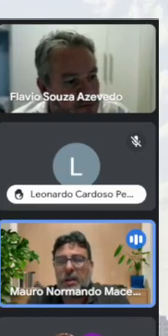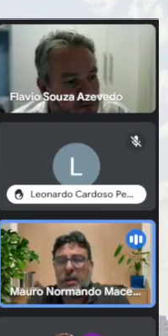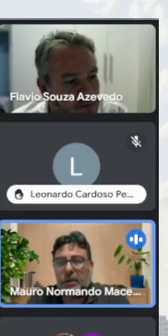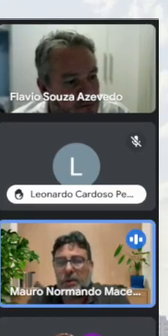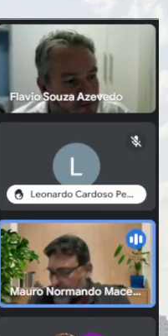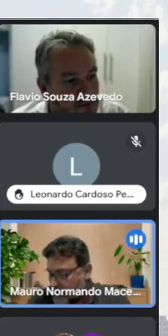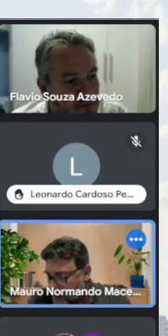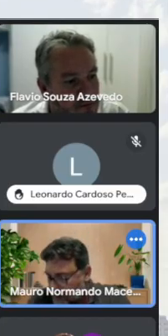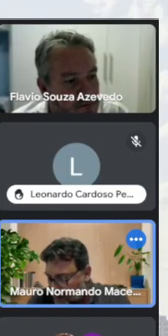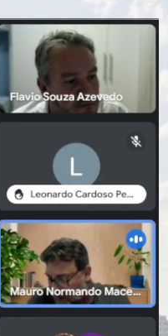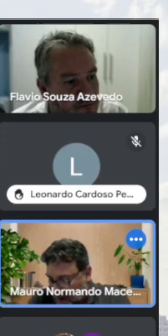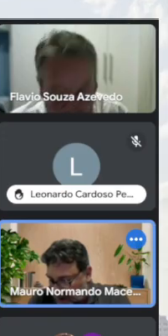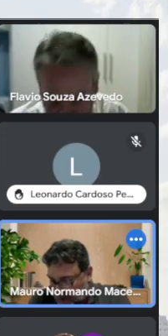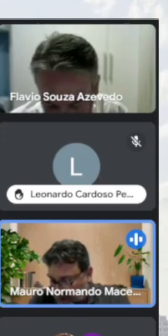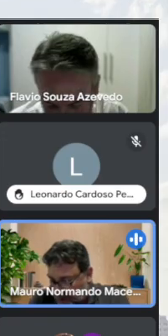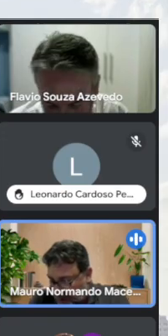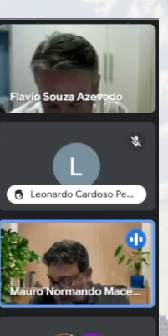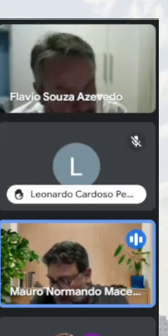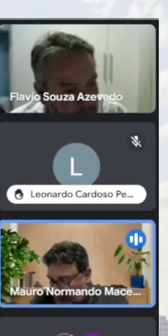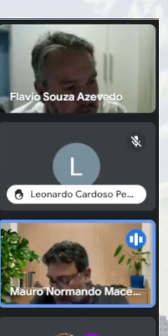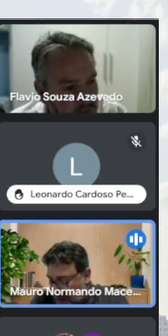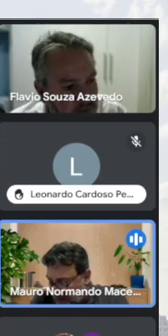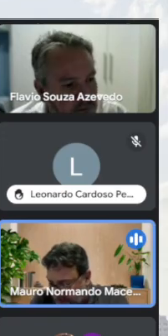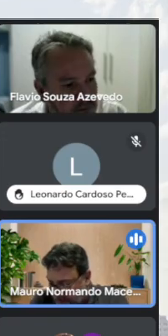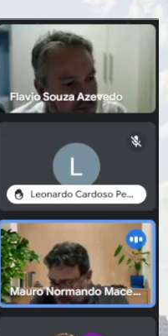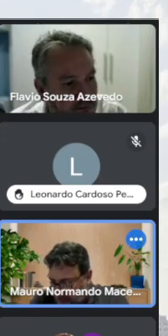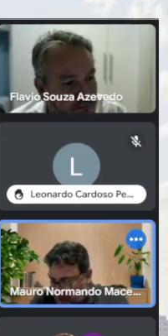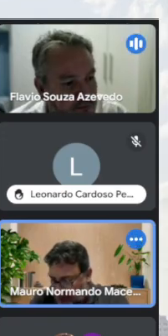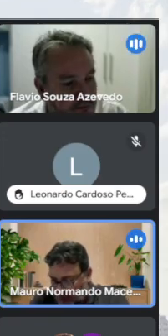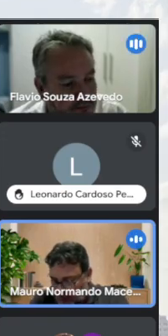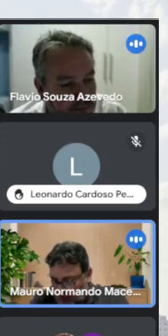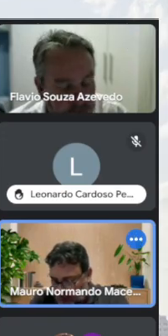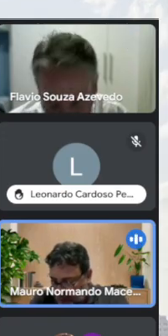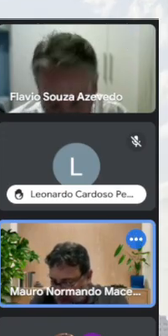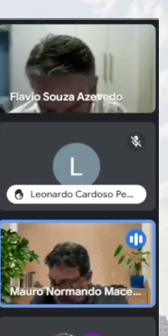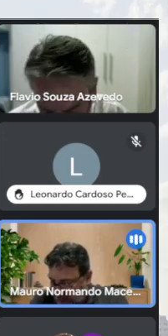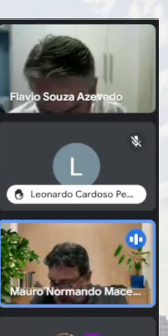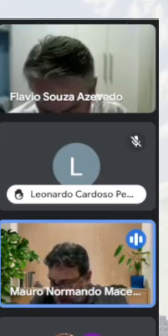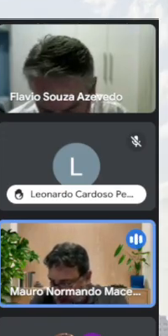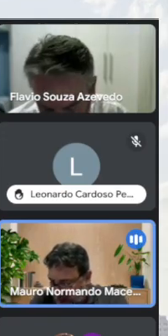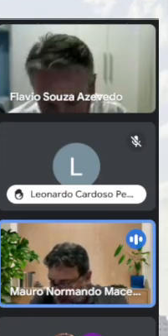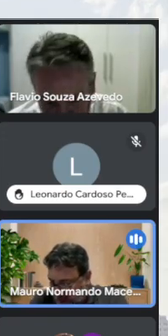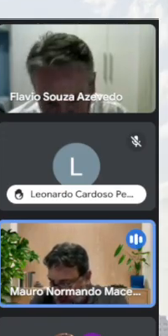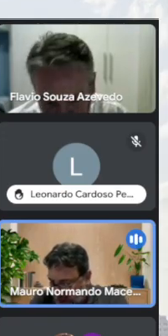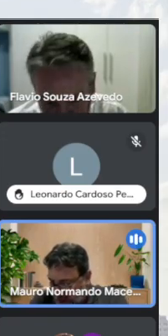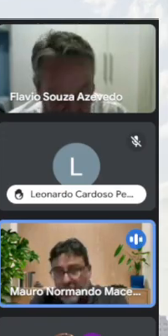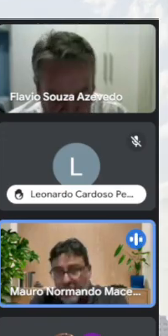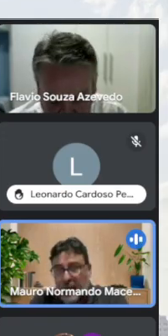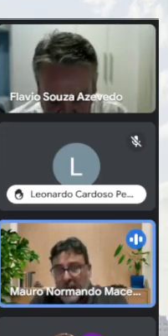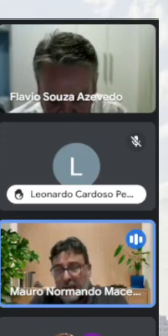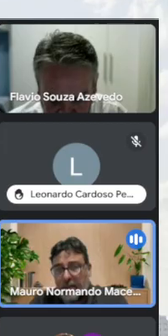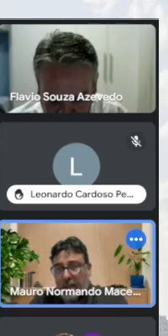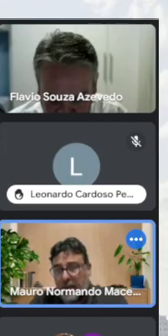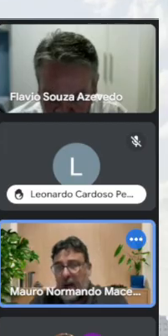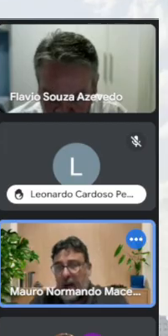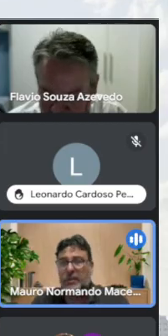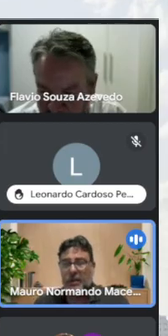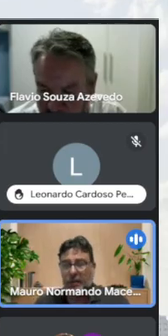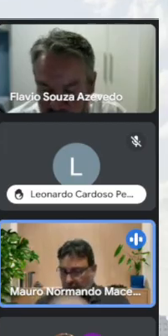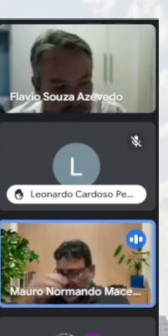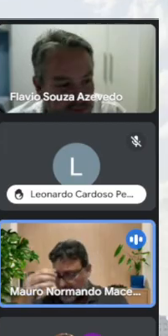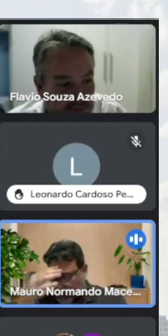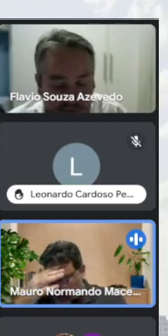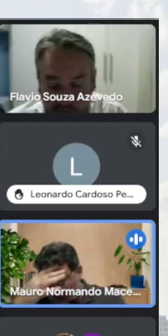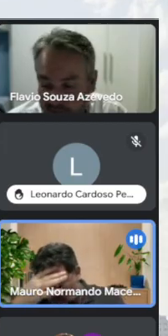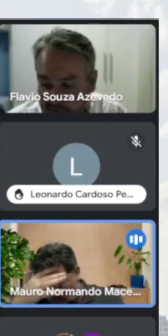um deles que foi esse Parque do Caiara, né? Uhum. E assim, agora você traz